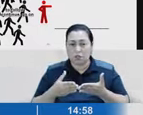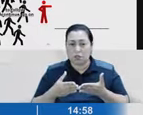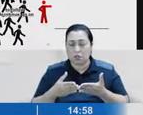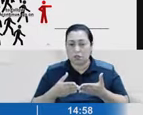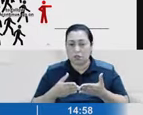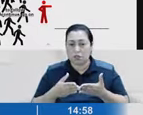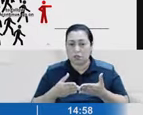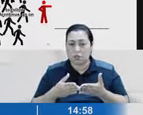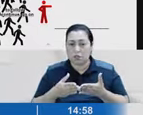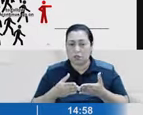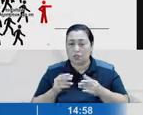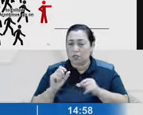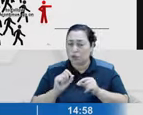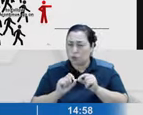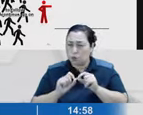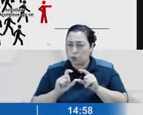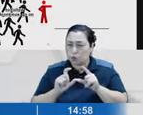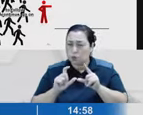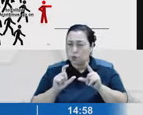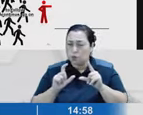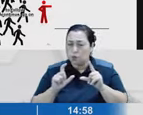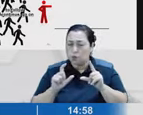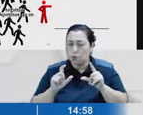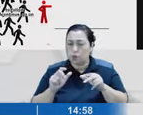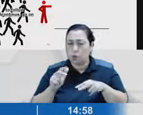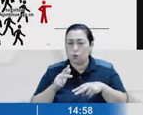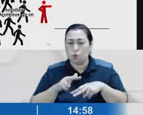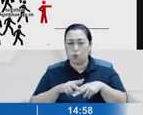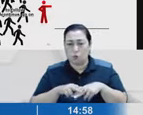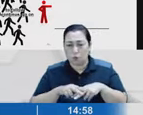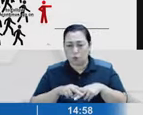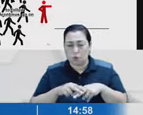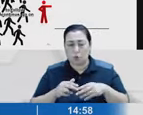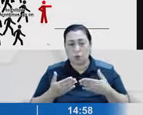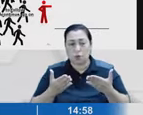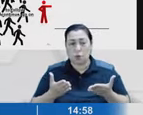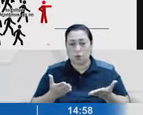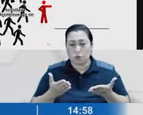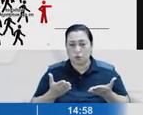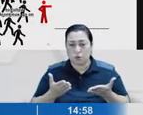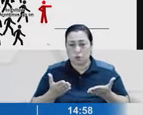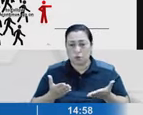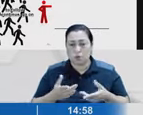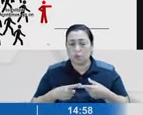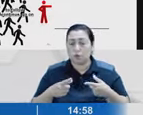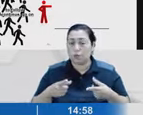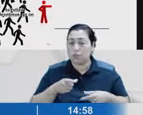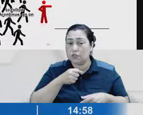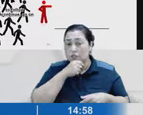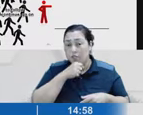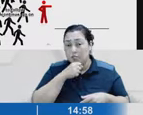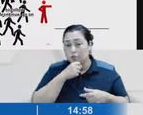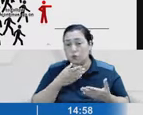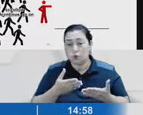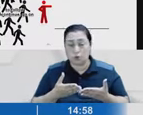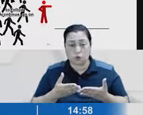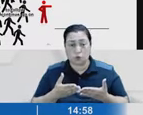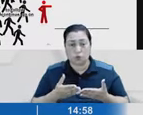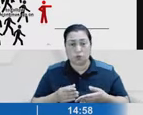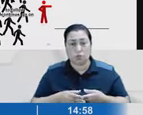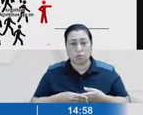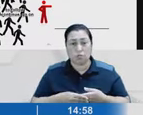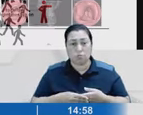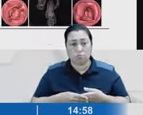sintoma. Ele só vai ter o sintoma, o paciente só vai ter o sintoma quando ele for maior, quando ele for mais velho, né?